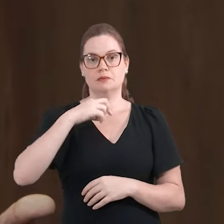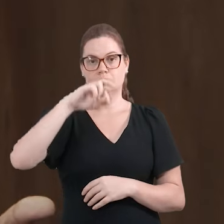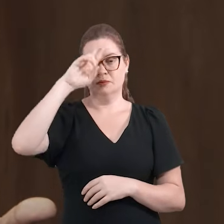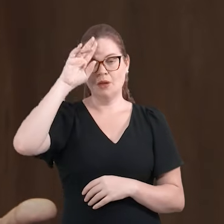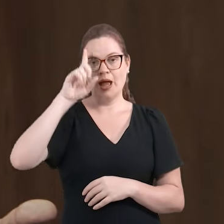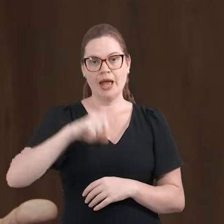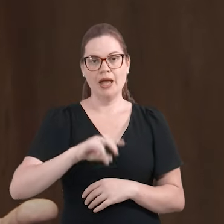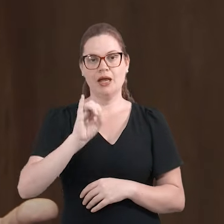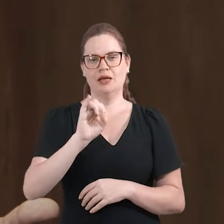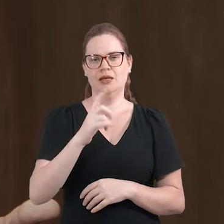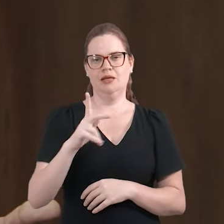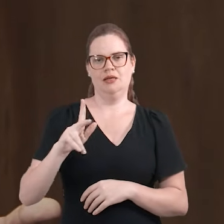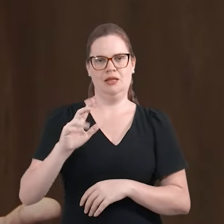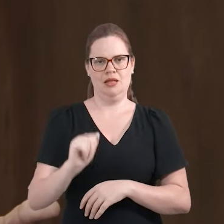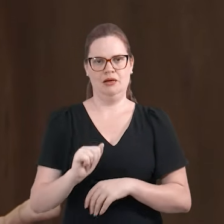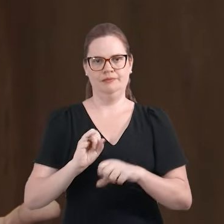ilha